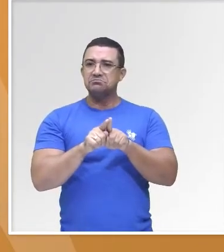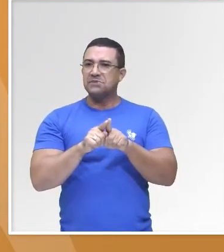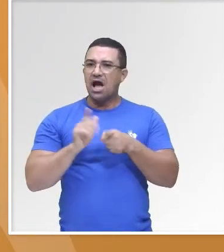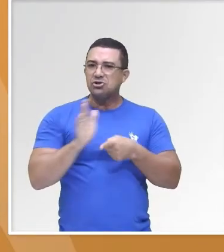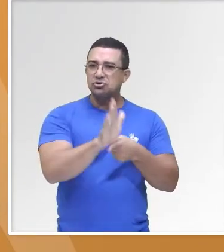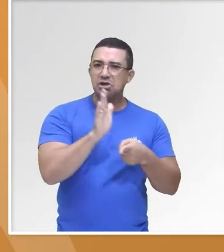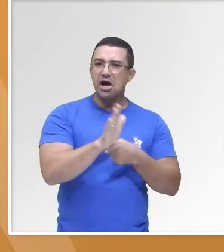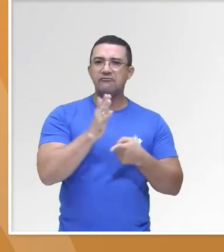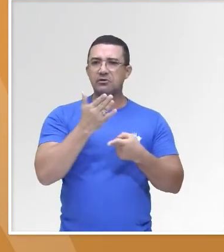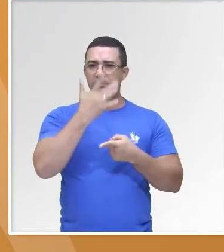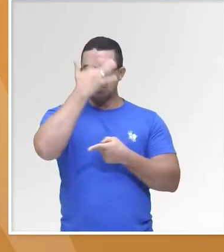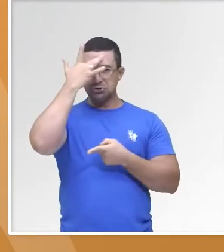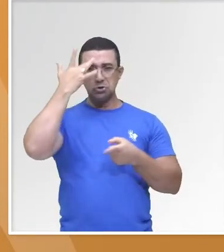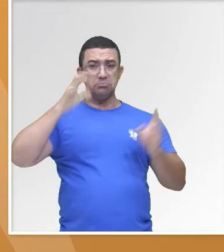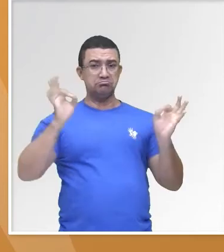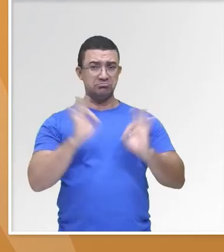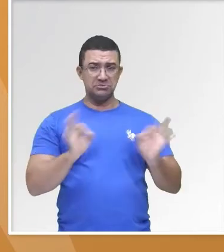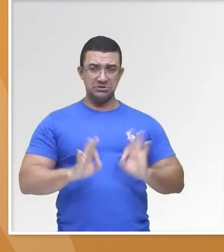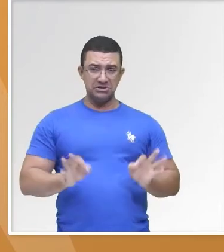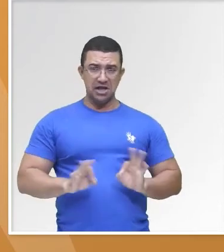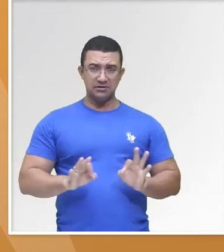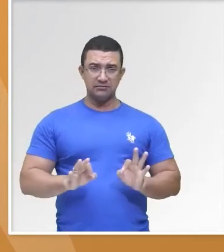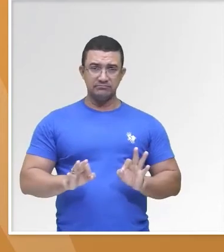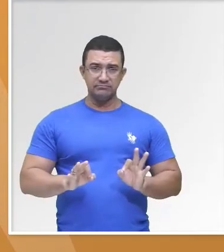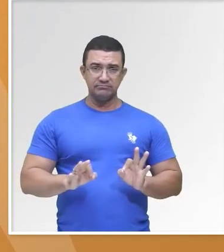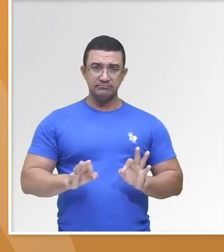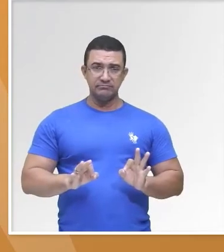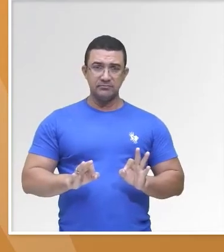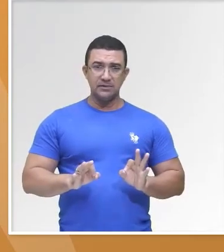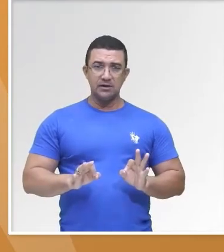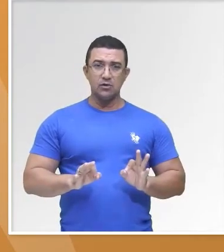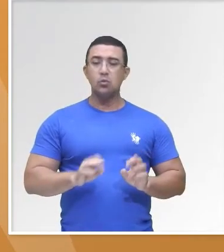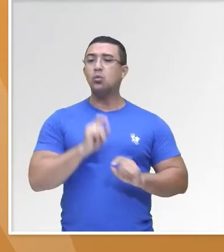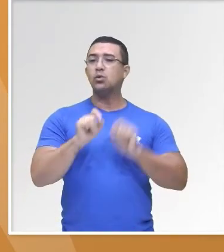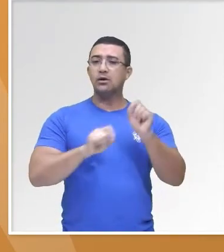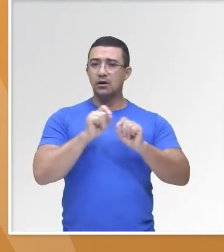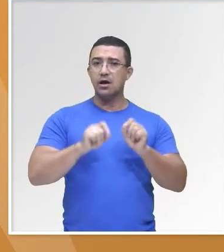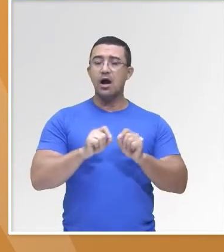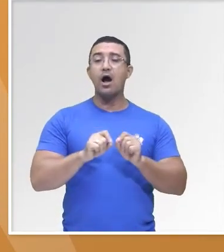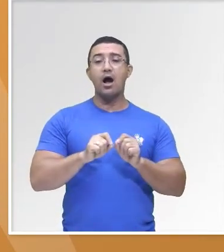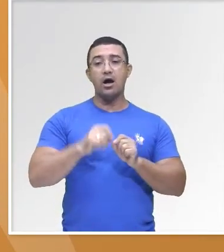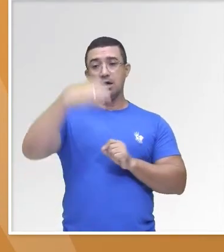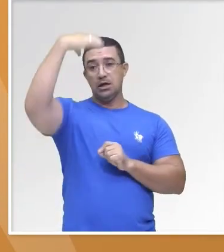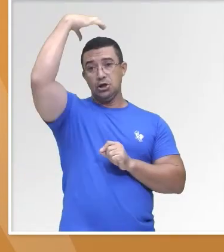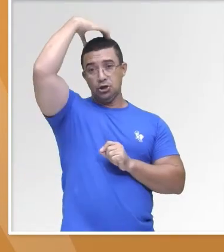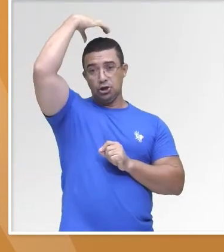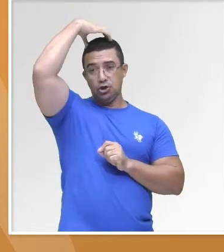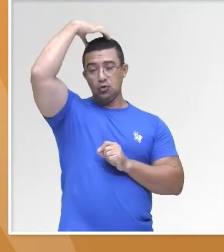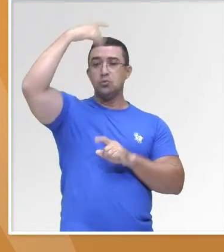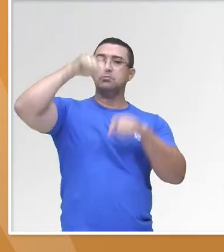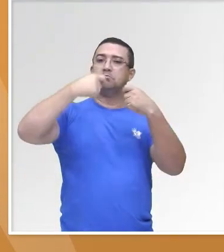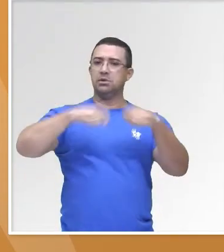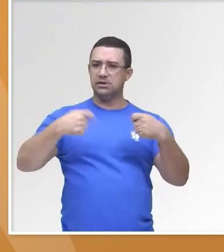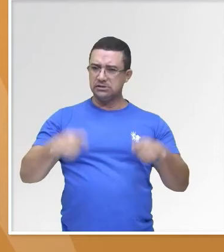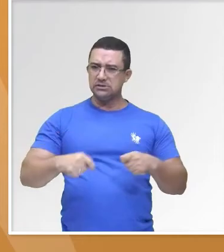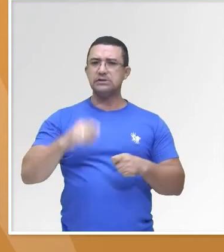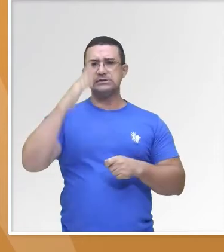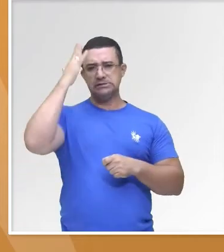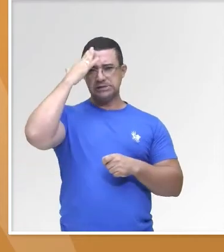O rei, ele deve obedecer obedecer não, ele deve compreender as necessidades do povo